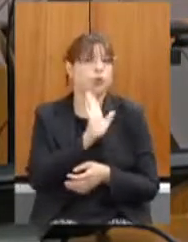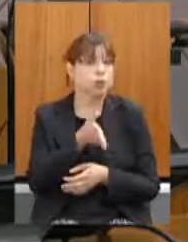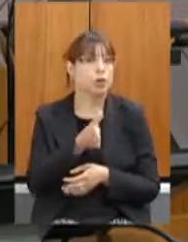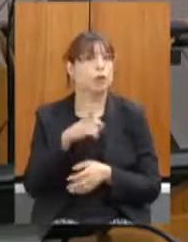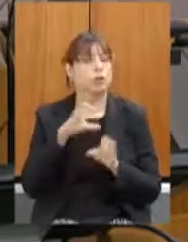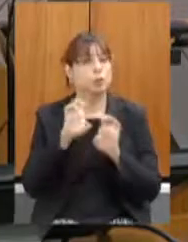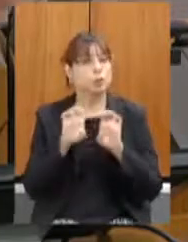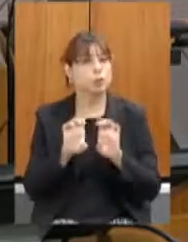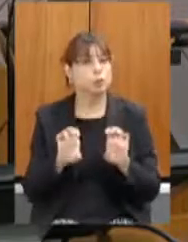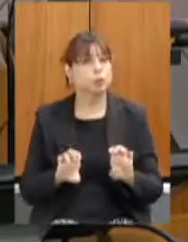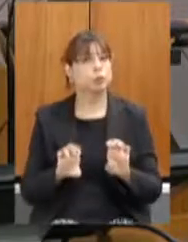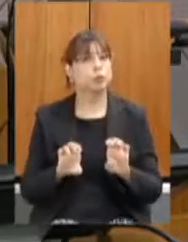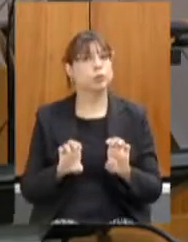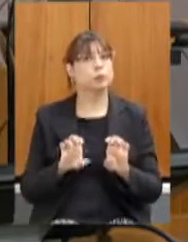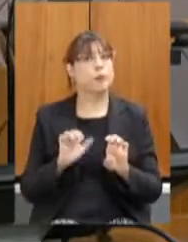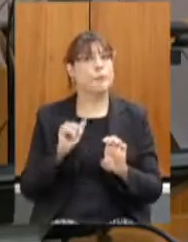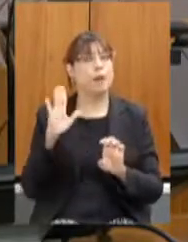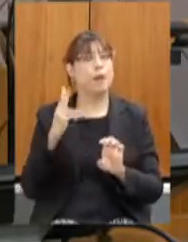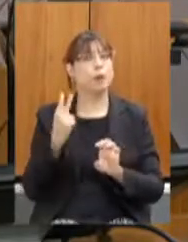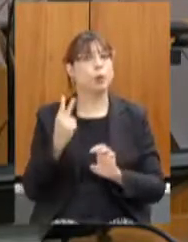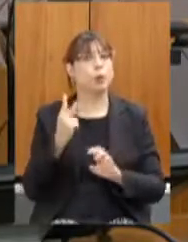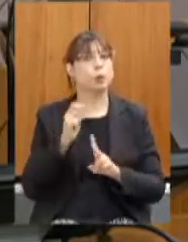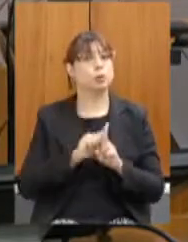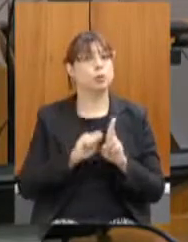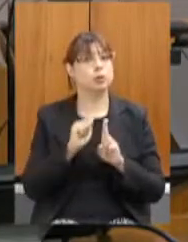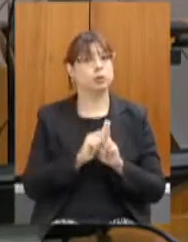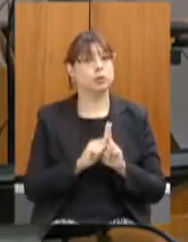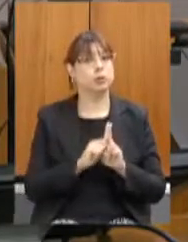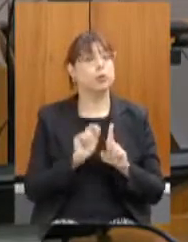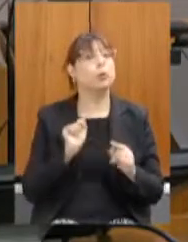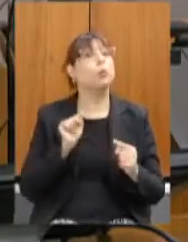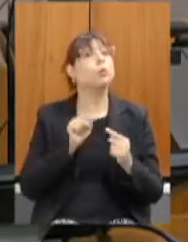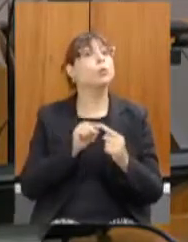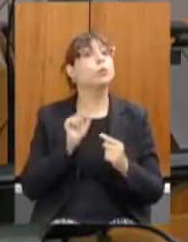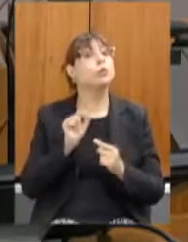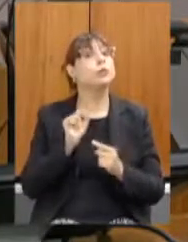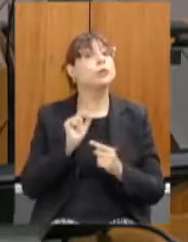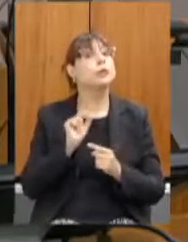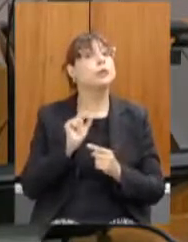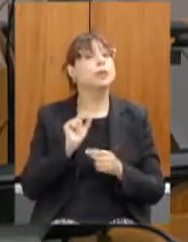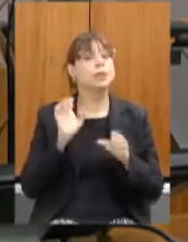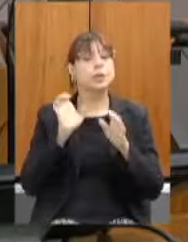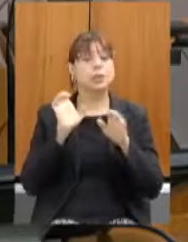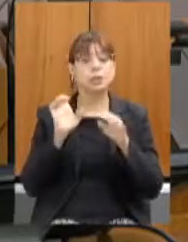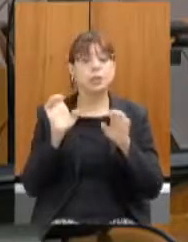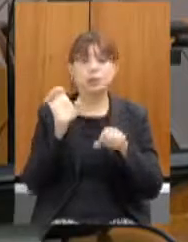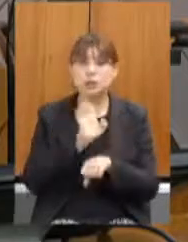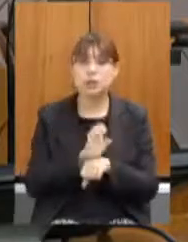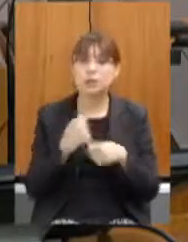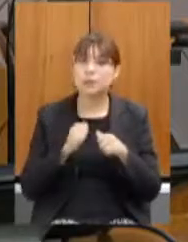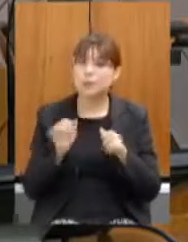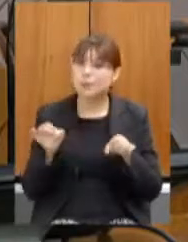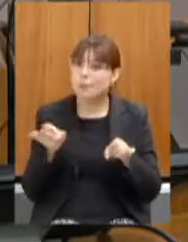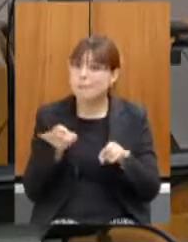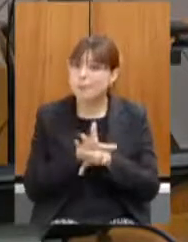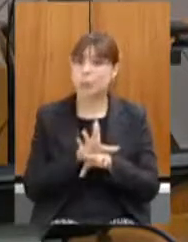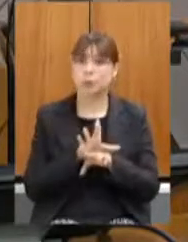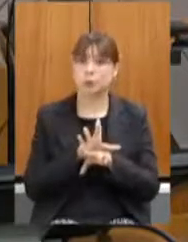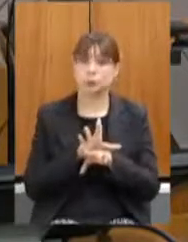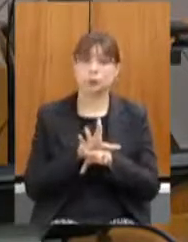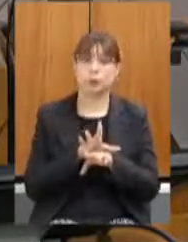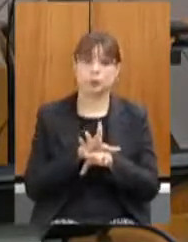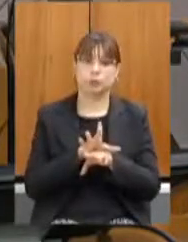estruturado há mais de dois meses ele tem por objetivo que o estado esteja sem por cento pronto Caso chegue uma